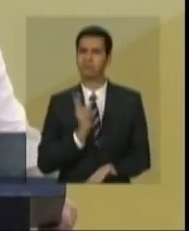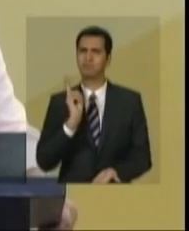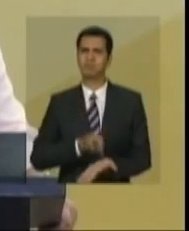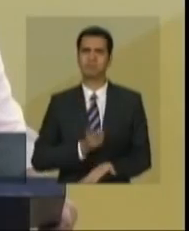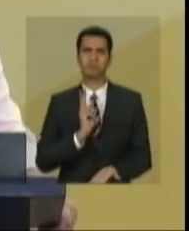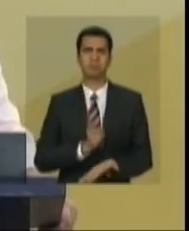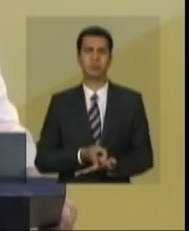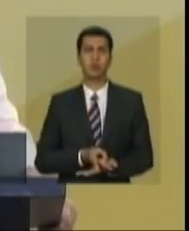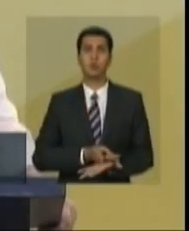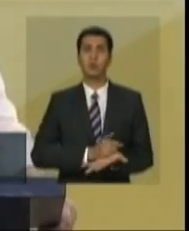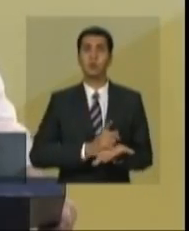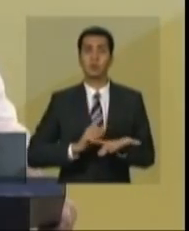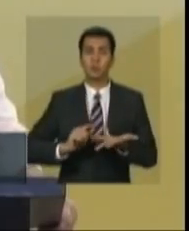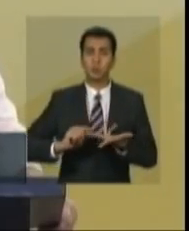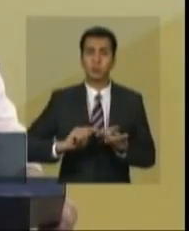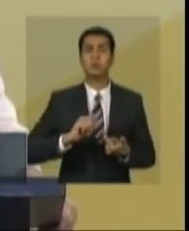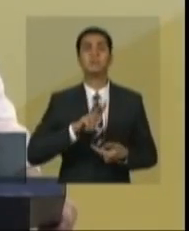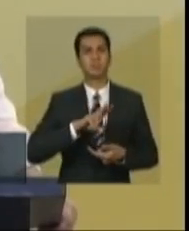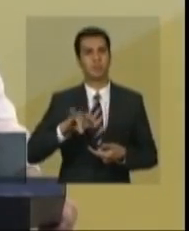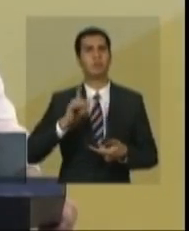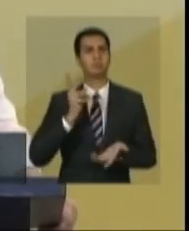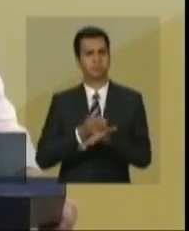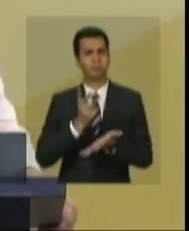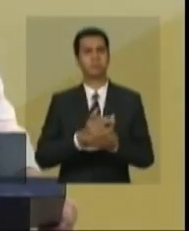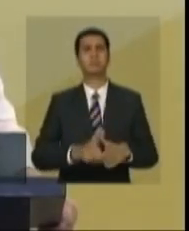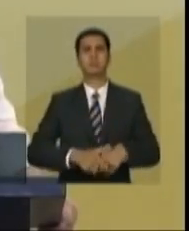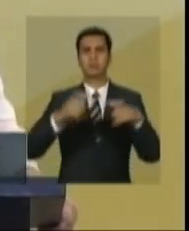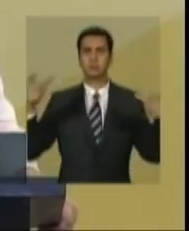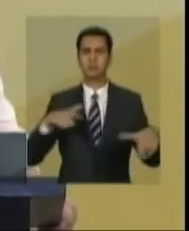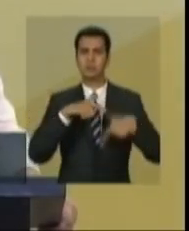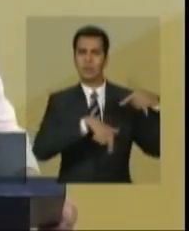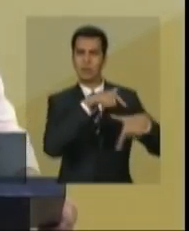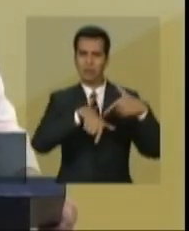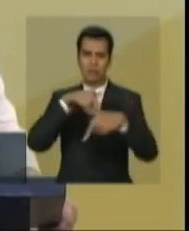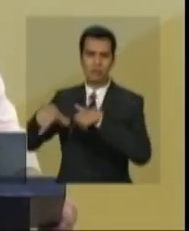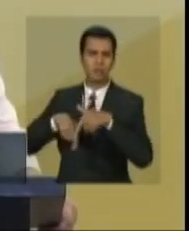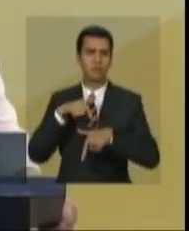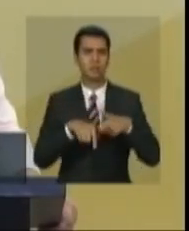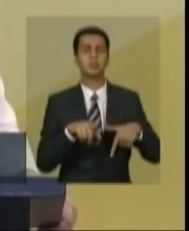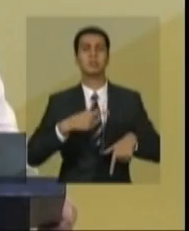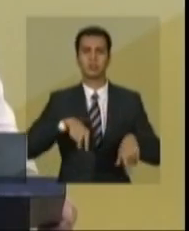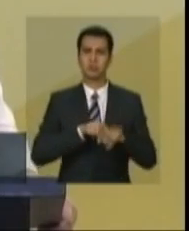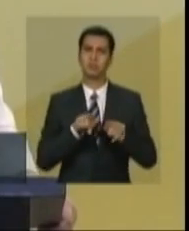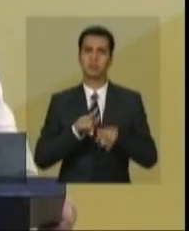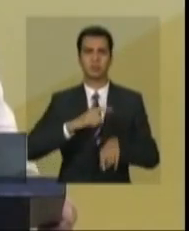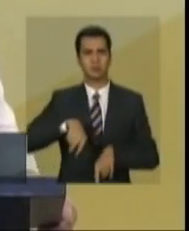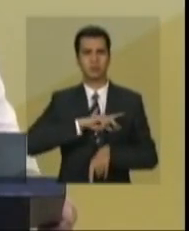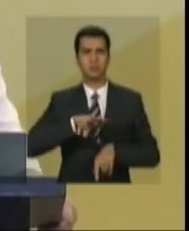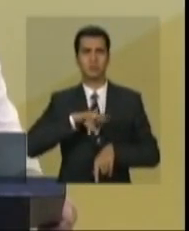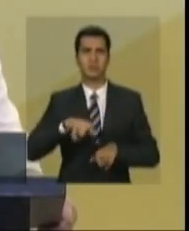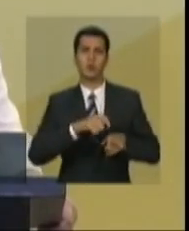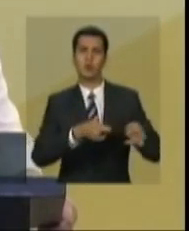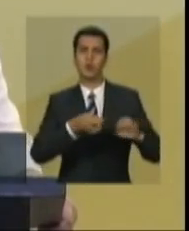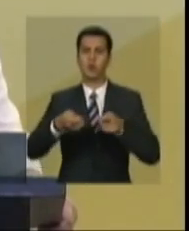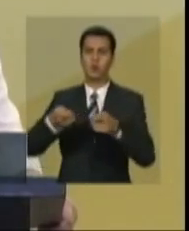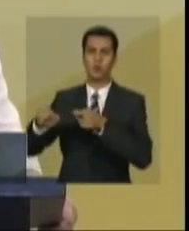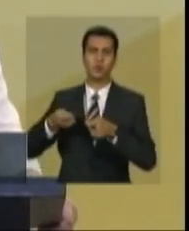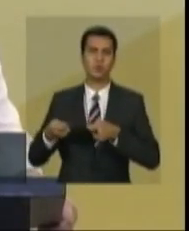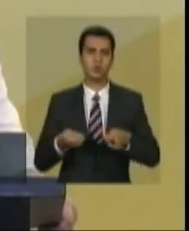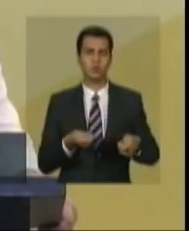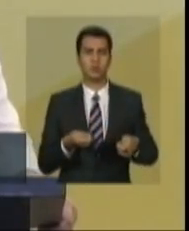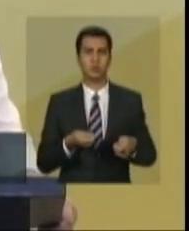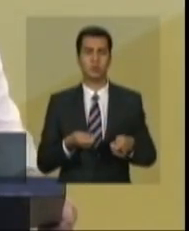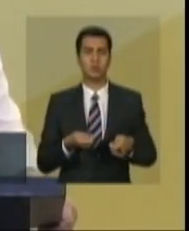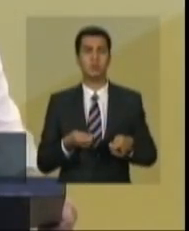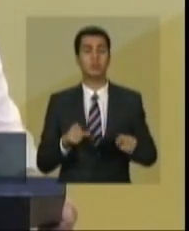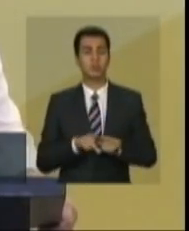serão ampliadas e vamos continuar também reforçando o controle de frequência e permanência no